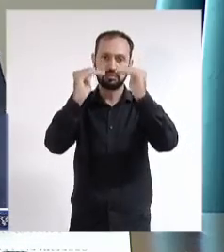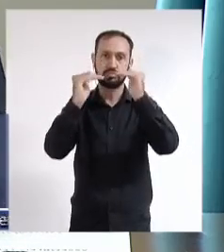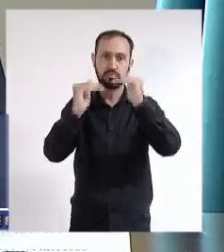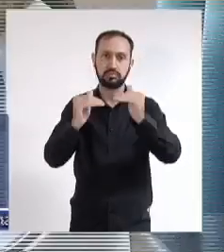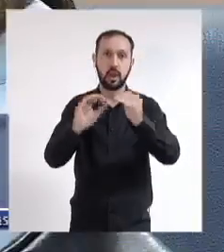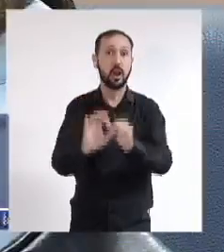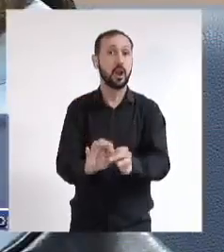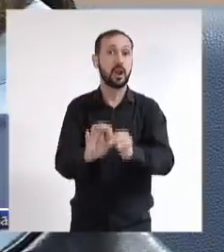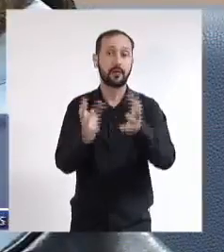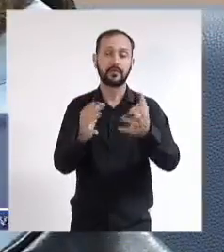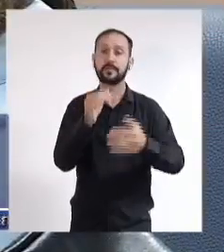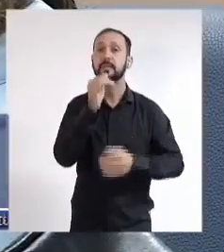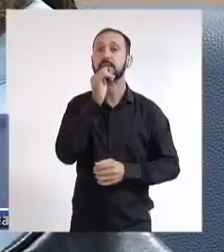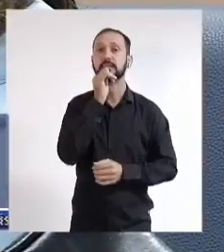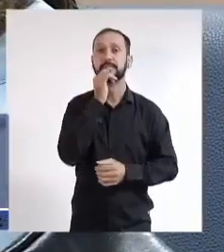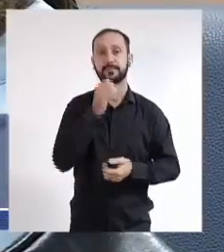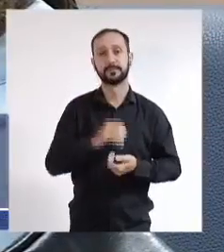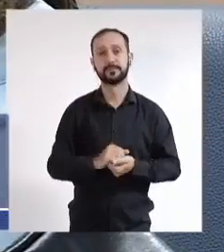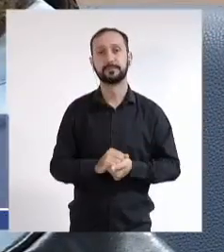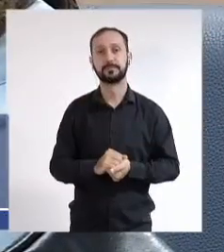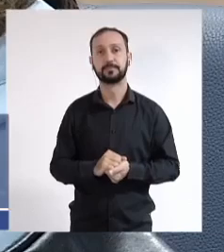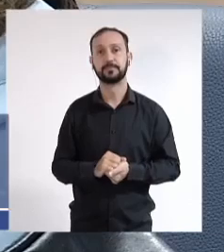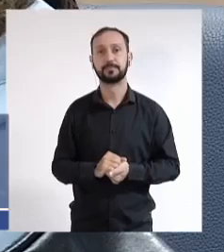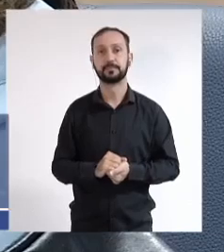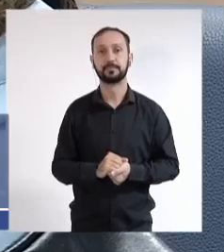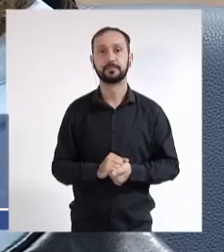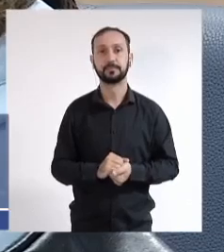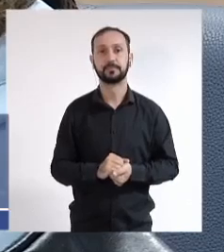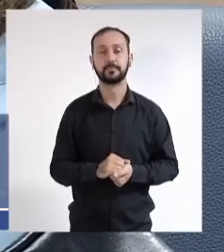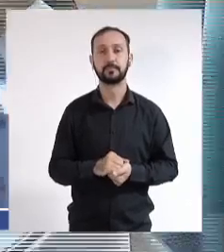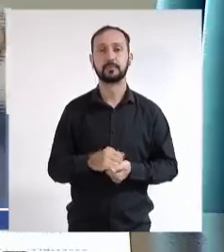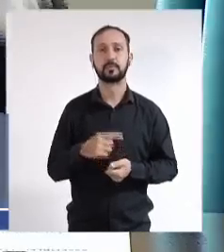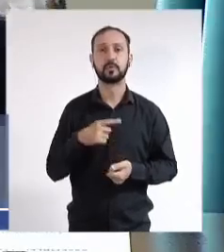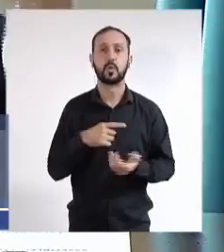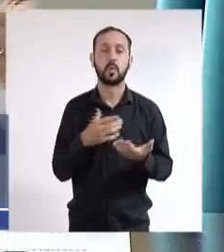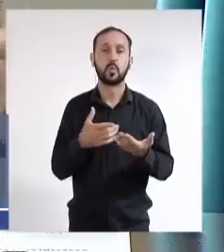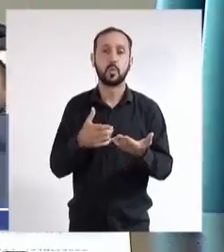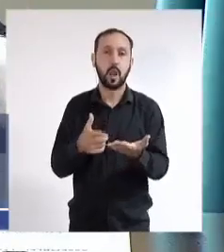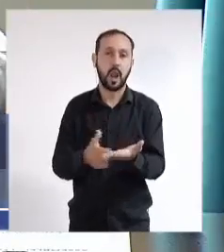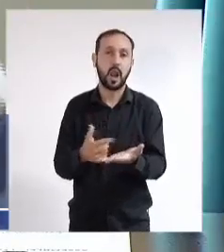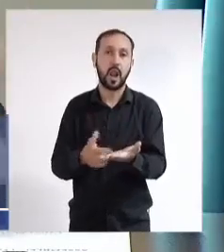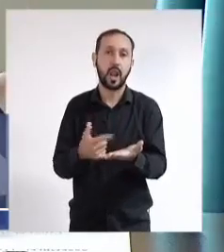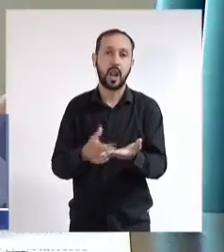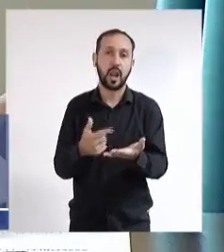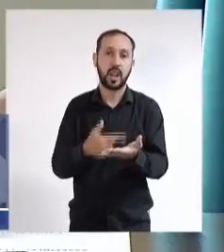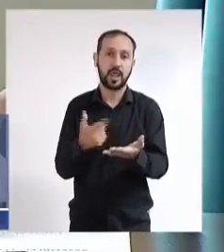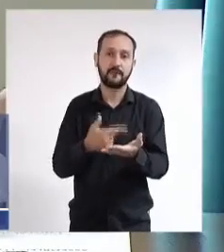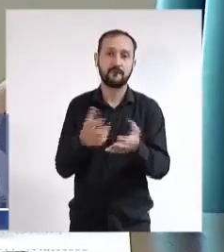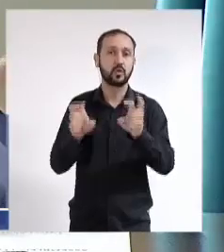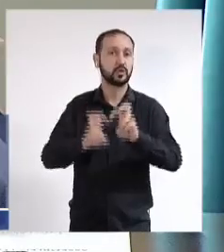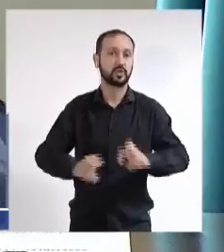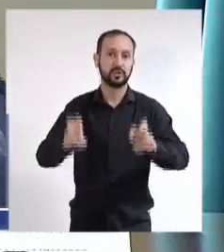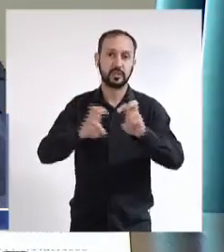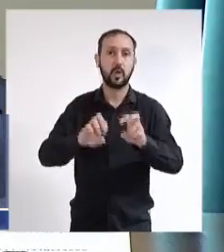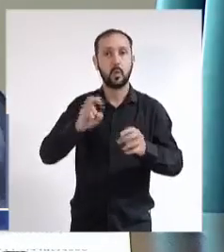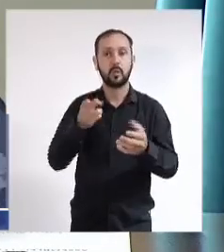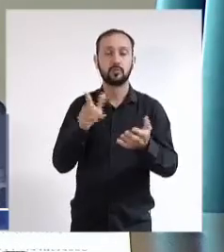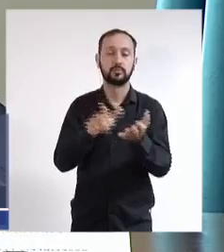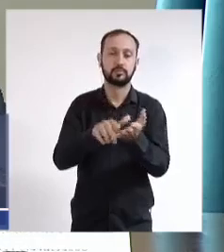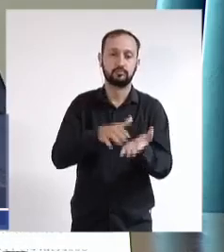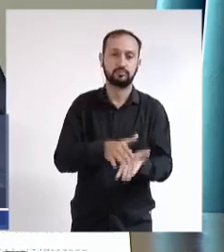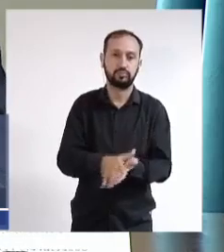disponível por exemplo no ibook ou no impresso eu já